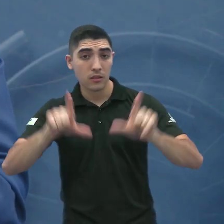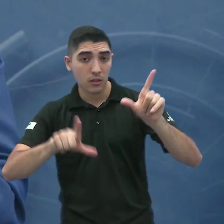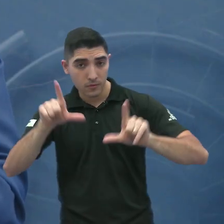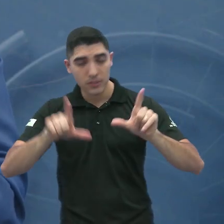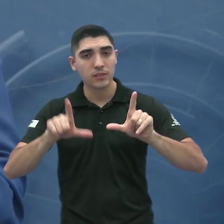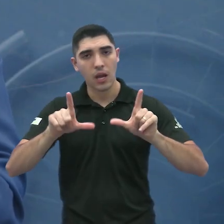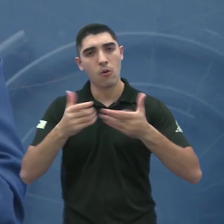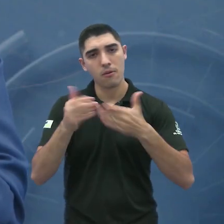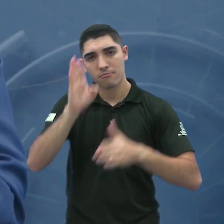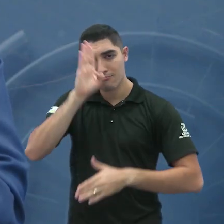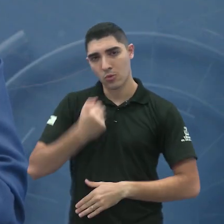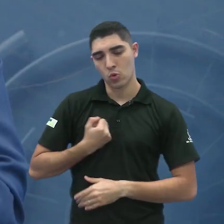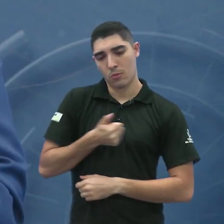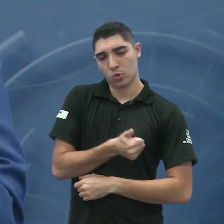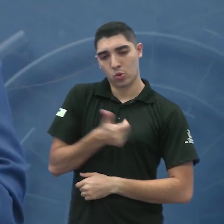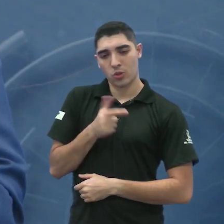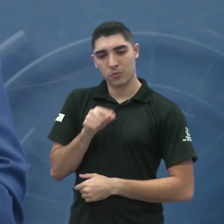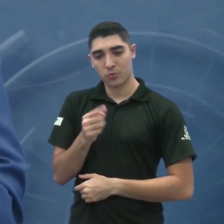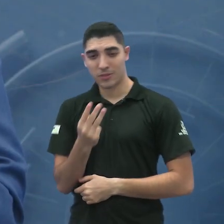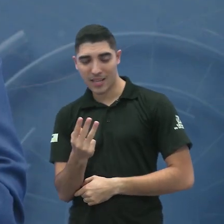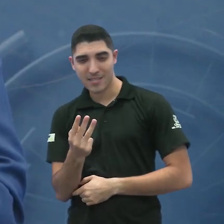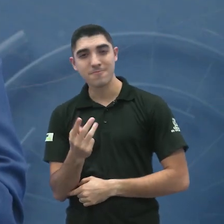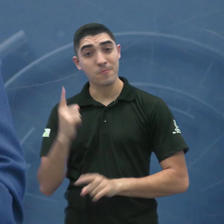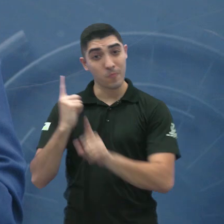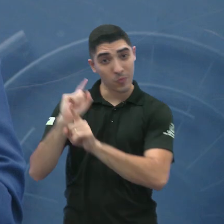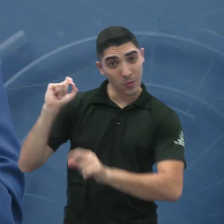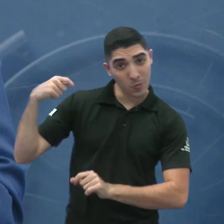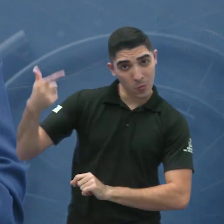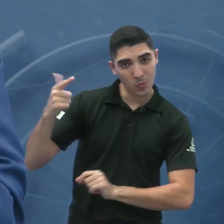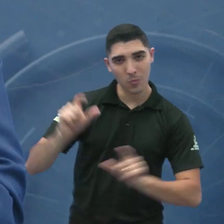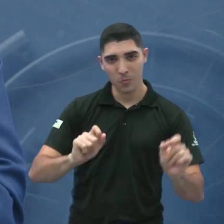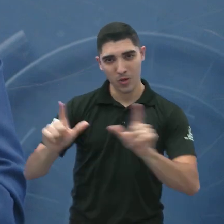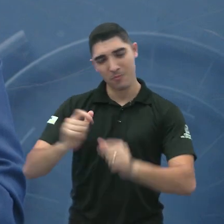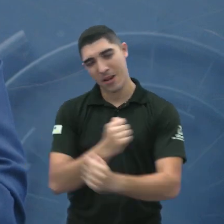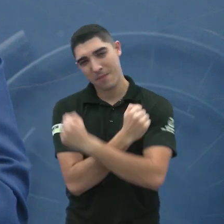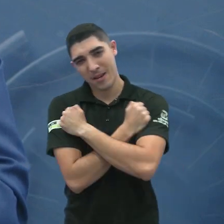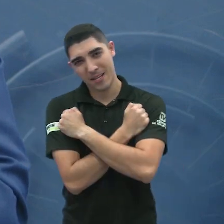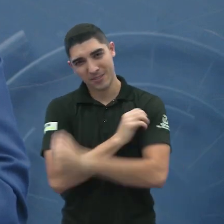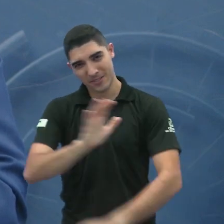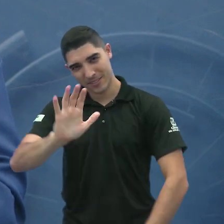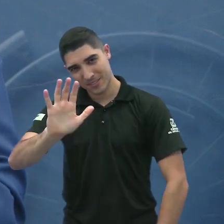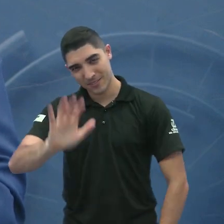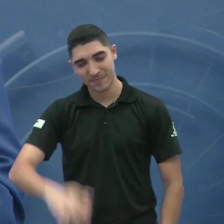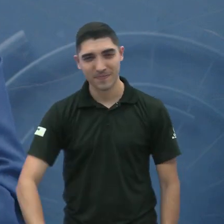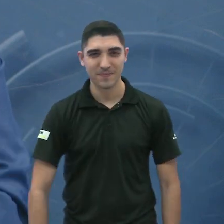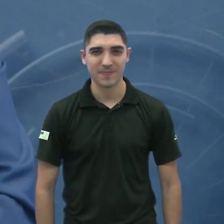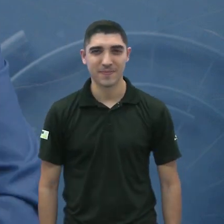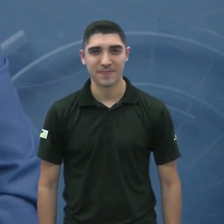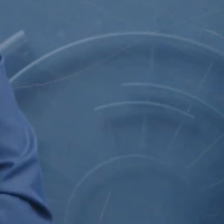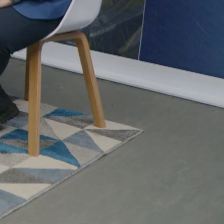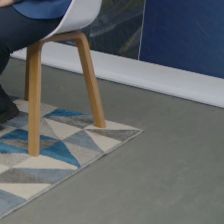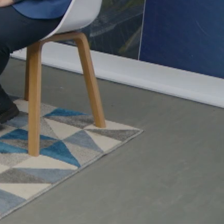canal aberto 12.3. Até o próximo programa. Forte abraço. Tchau.